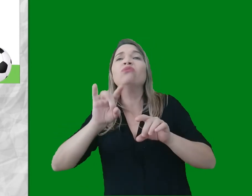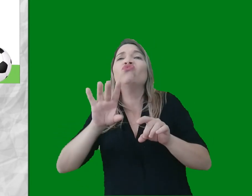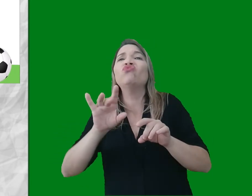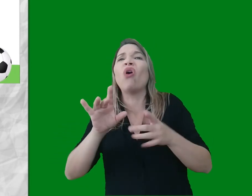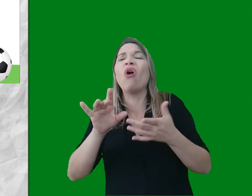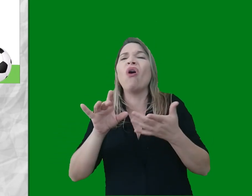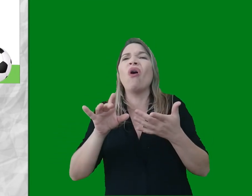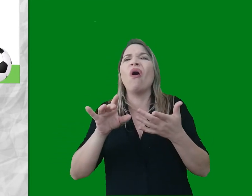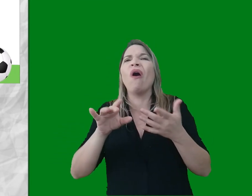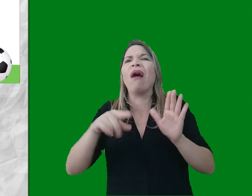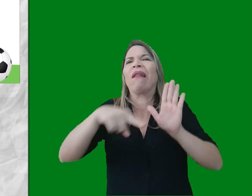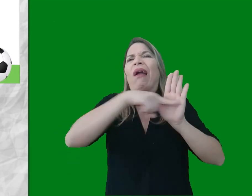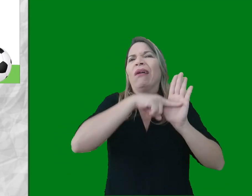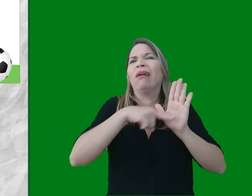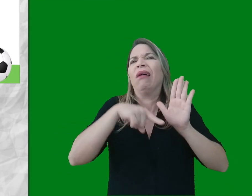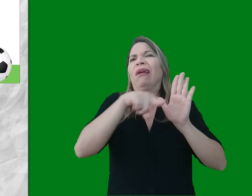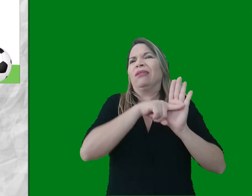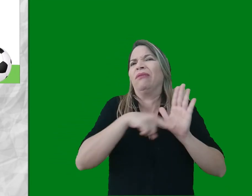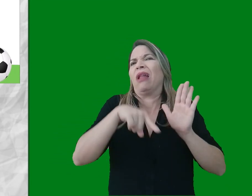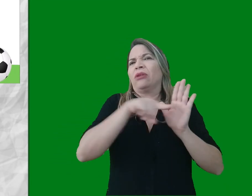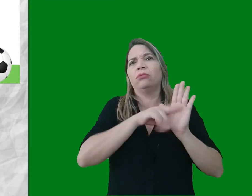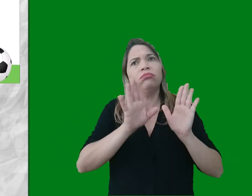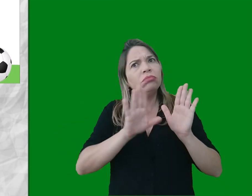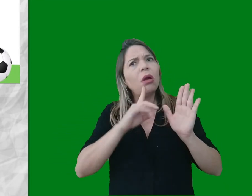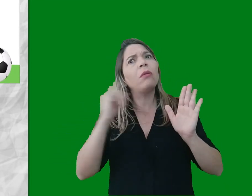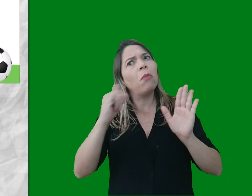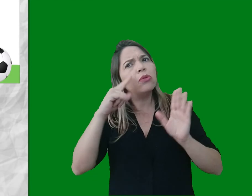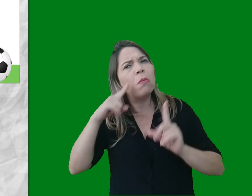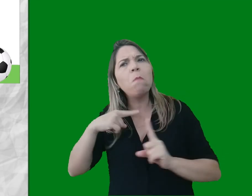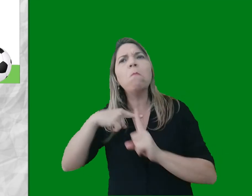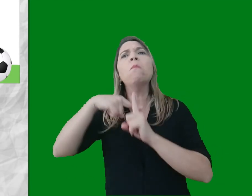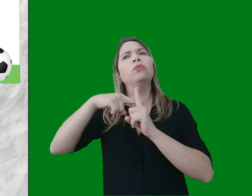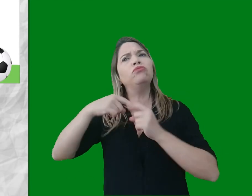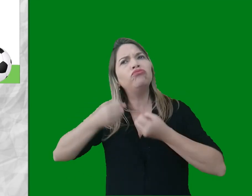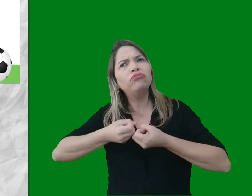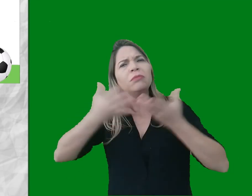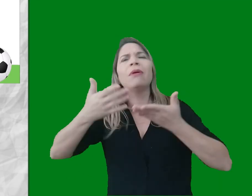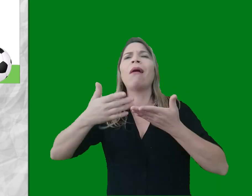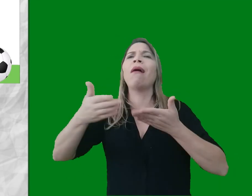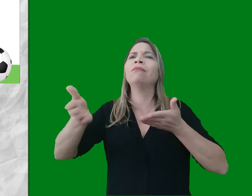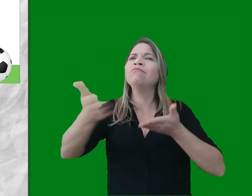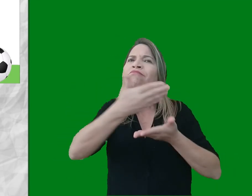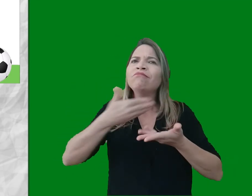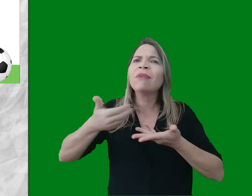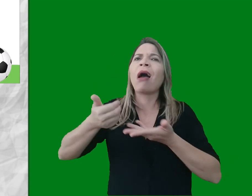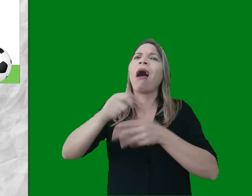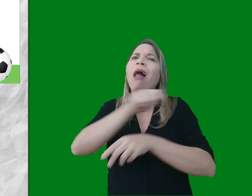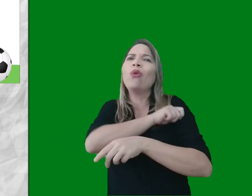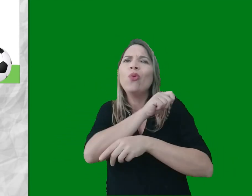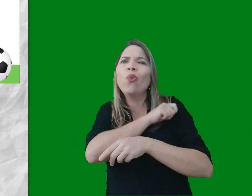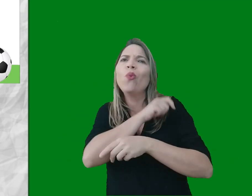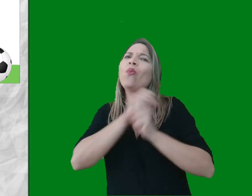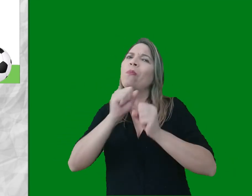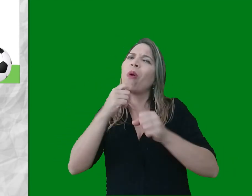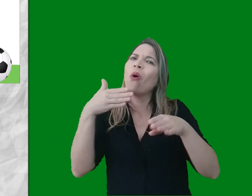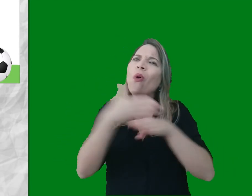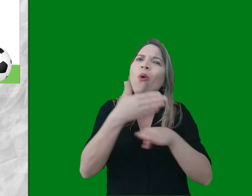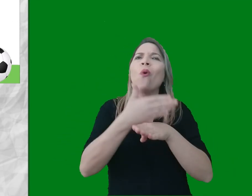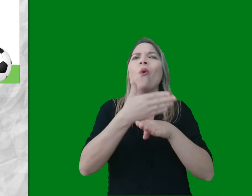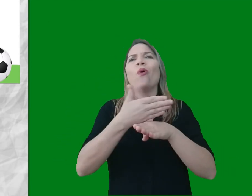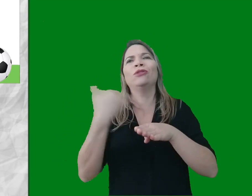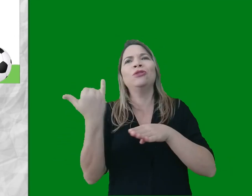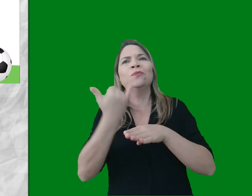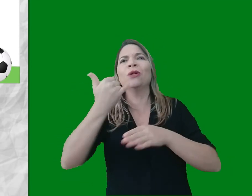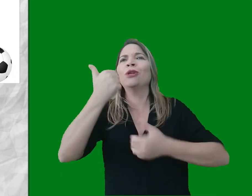caráter reprovador do mundo profissional e, ao invés de podar, deve acolher o estudante e oferecer acessos às muitas possibilidades que o